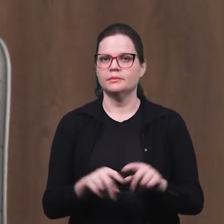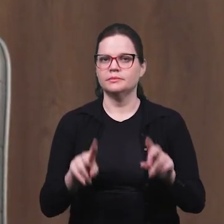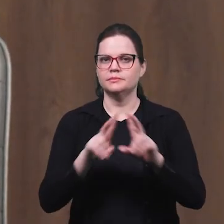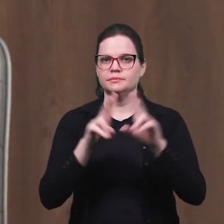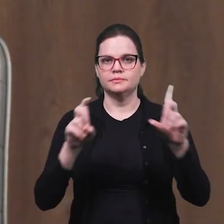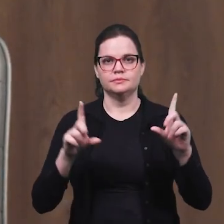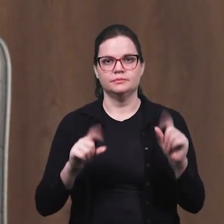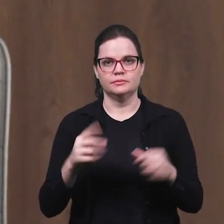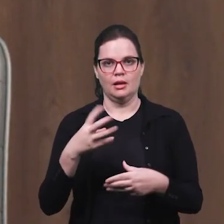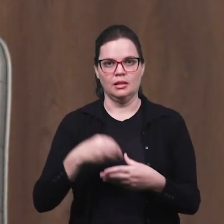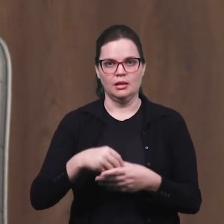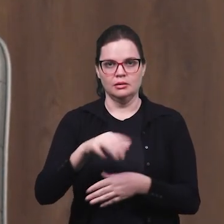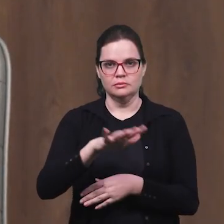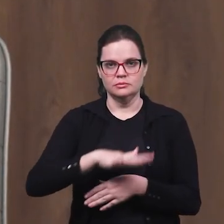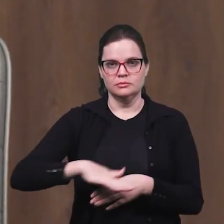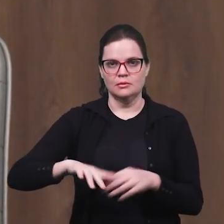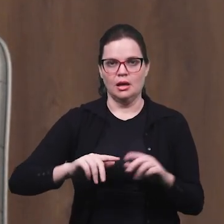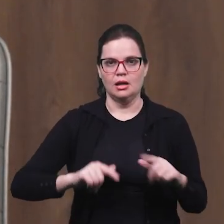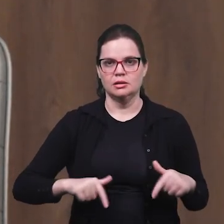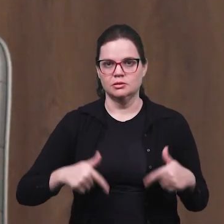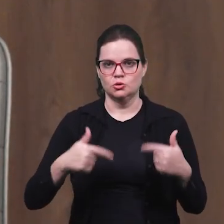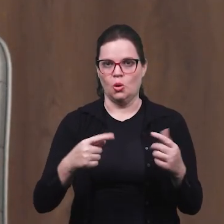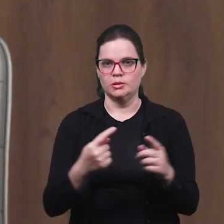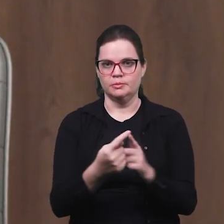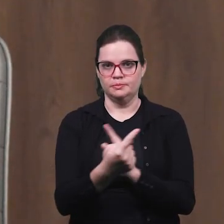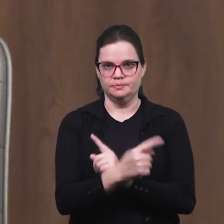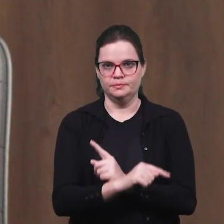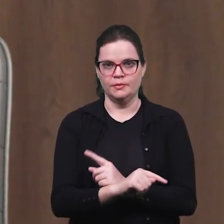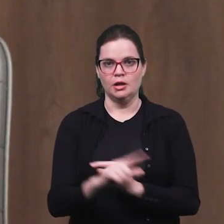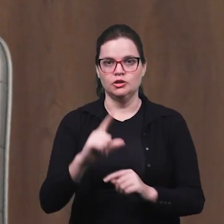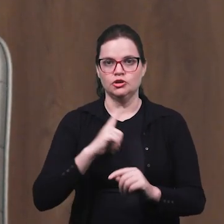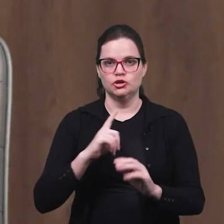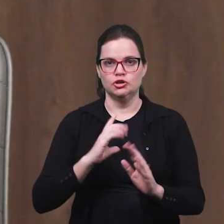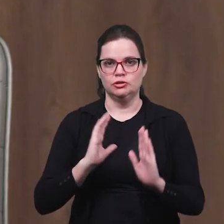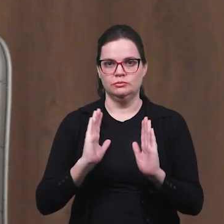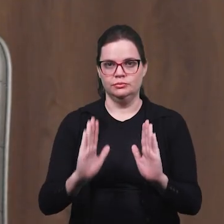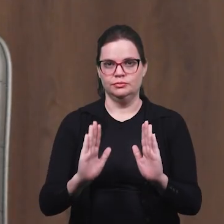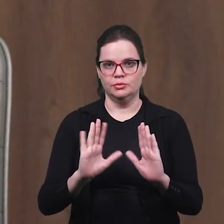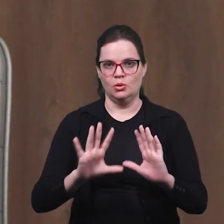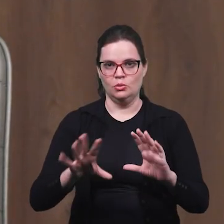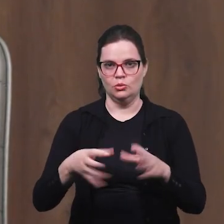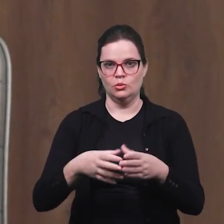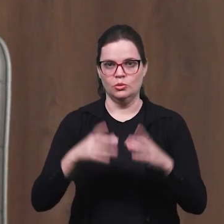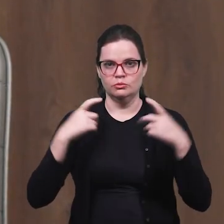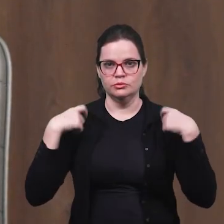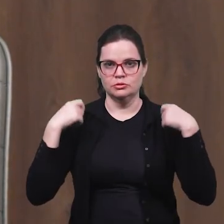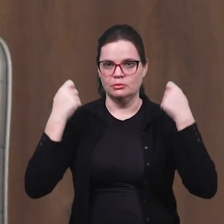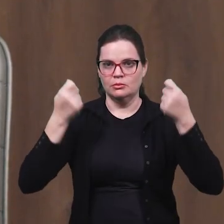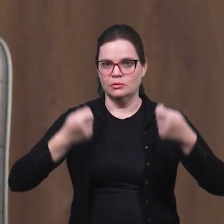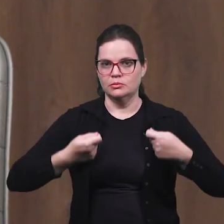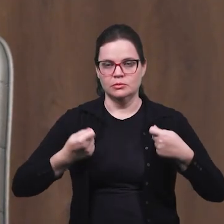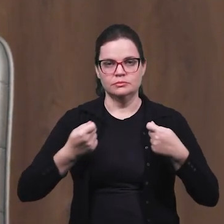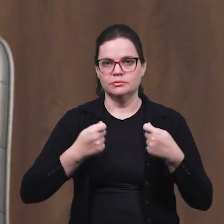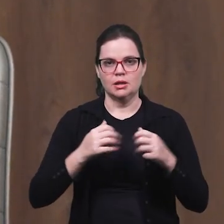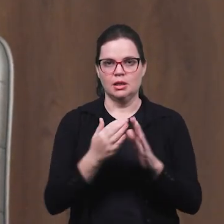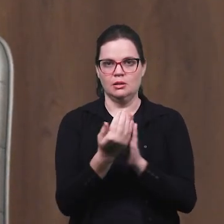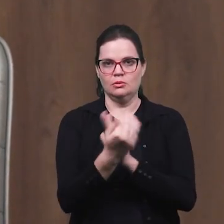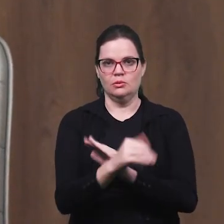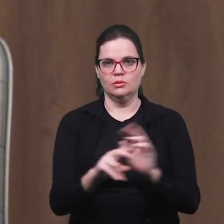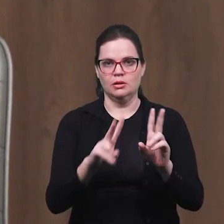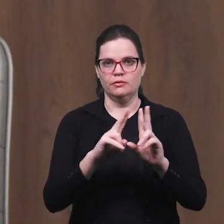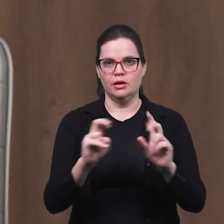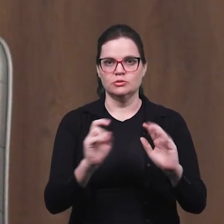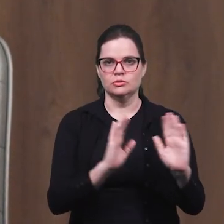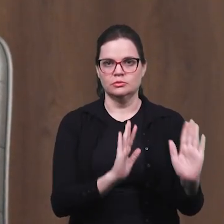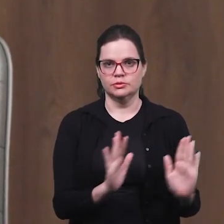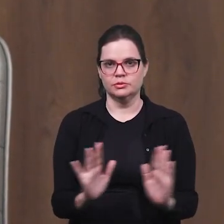esses movimentos divergentes, haveriam aquela linha dos monges que não concordava com alguns procedimentos da